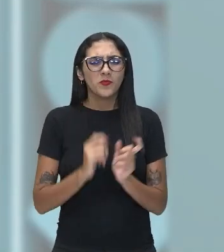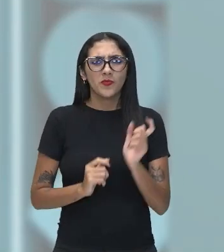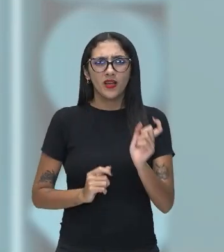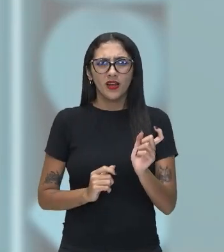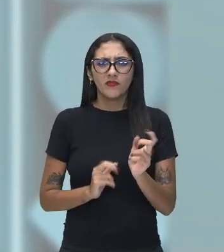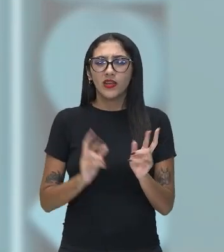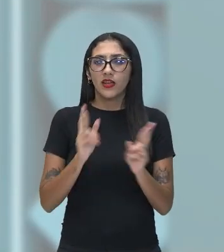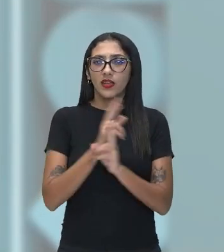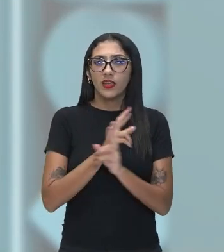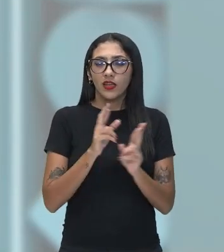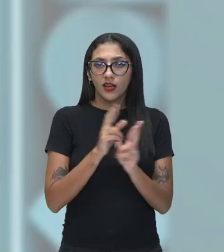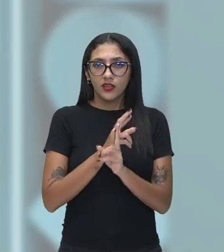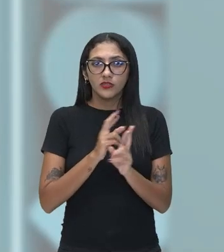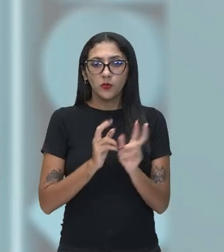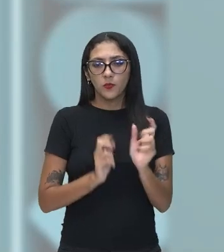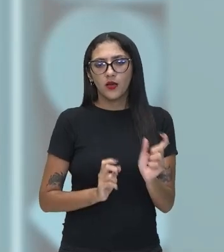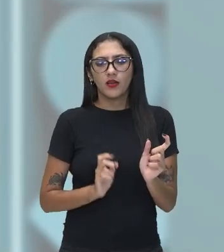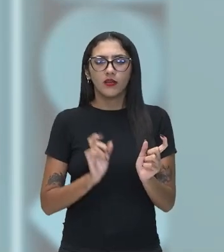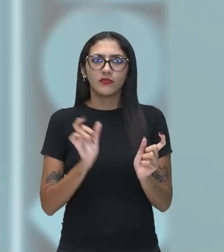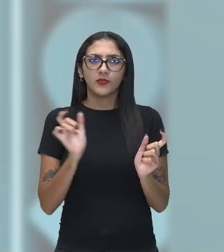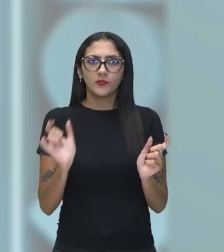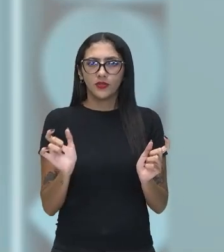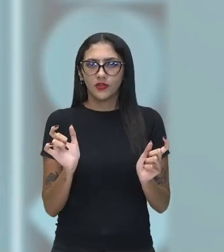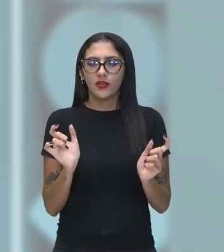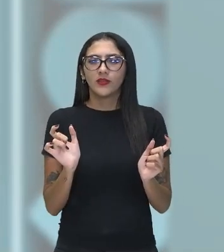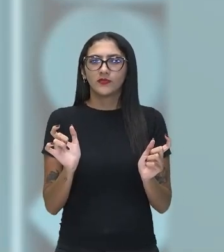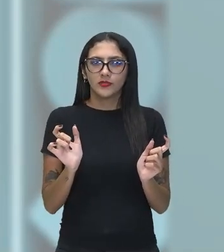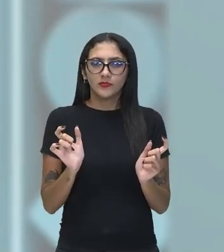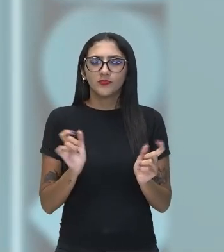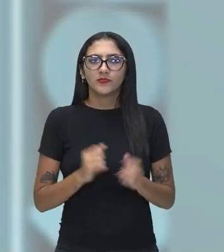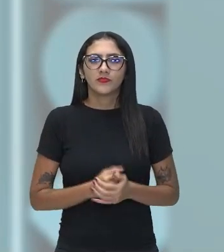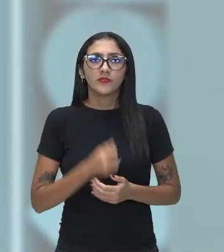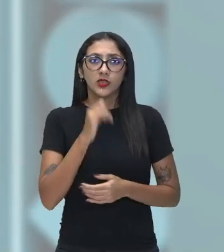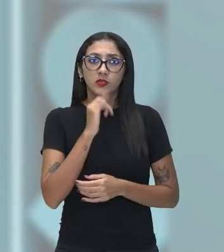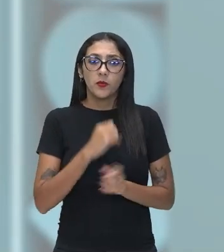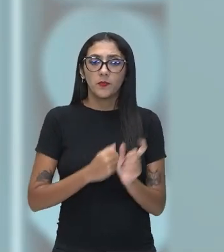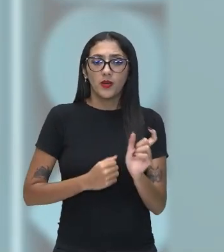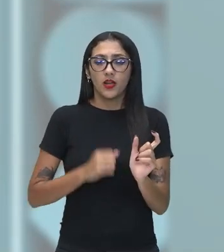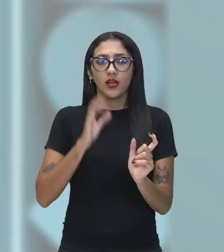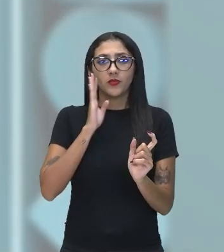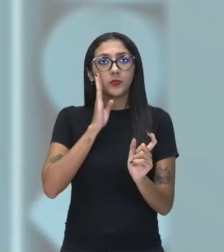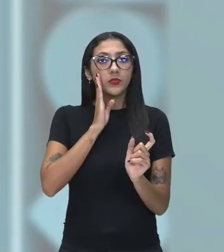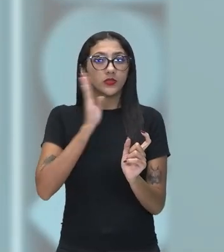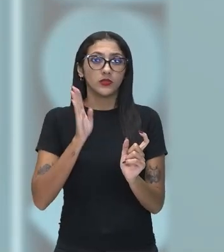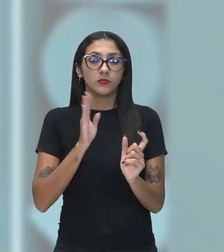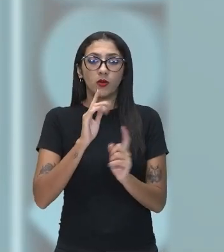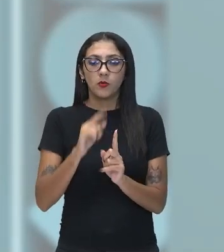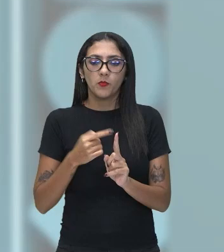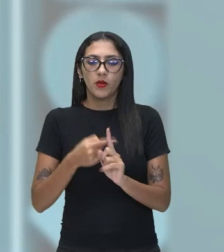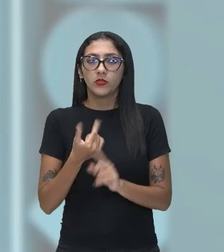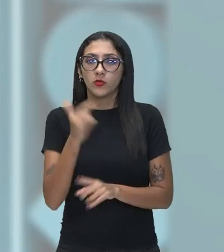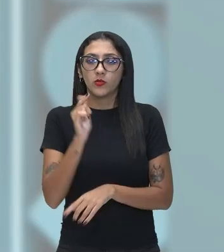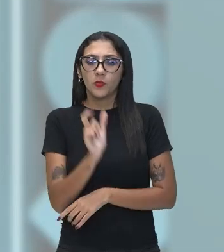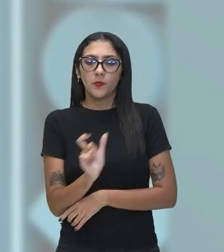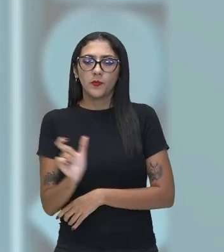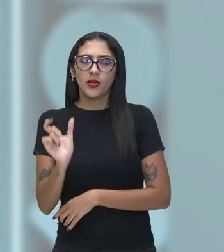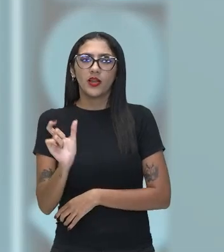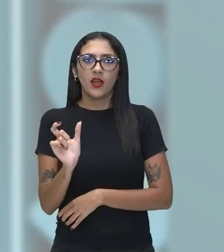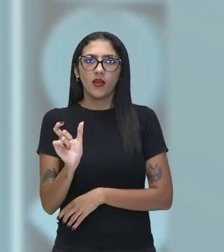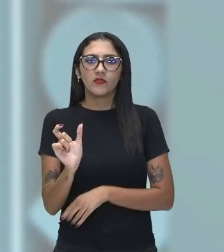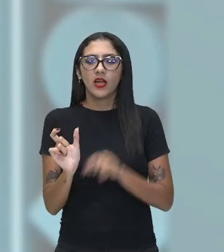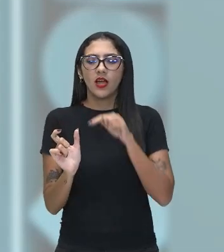se estabelece entre palavras, ok? Entre um termo regente e um termo regido. Esse termo regido,